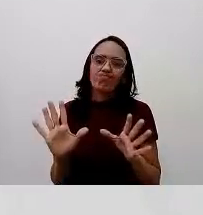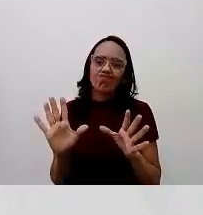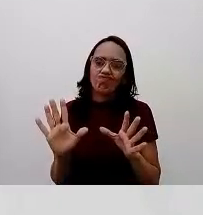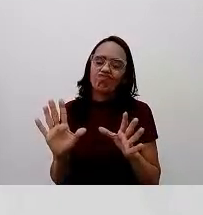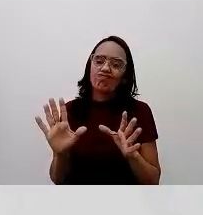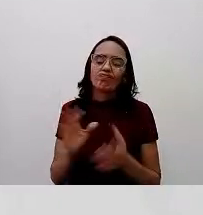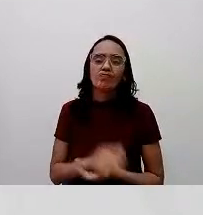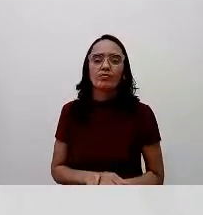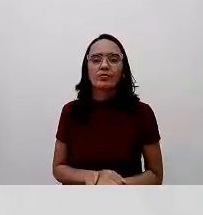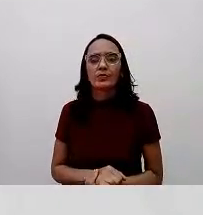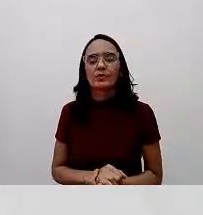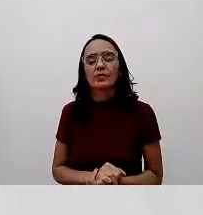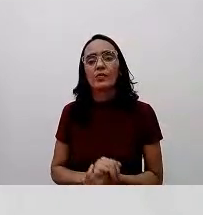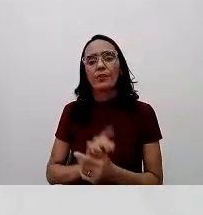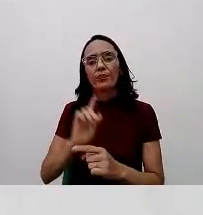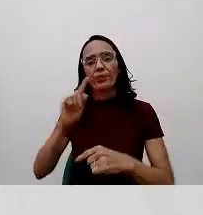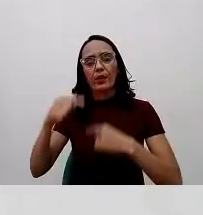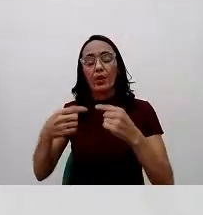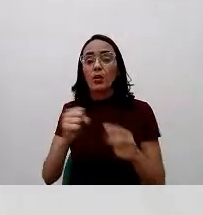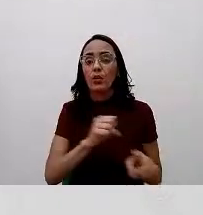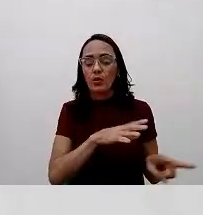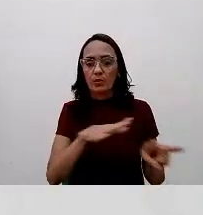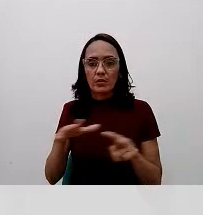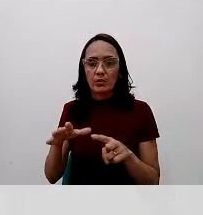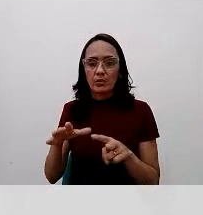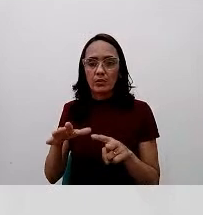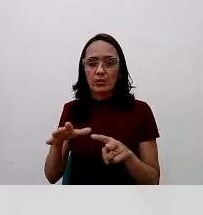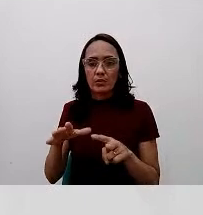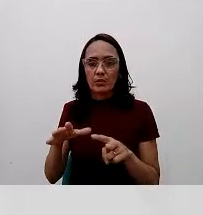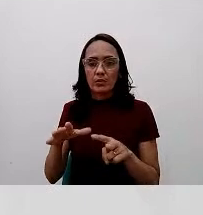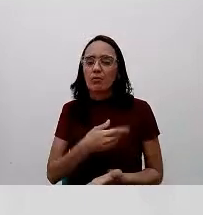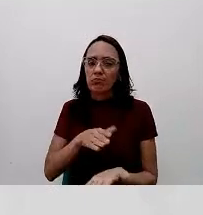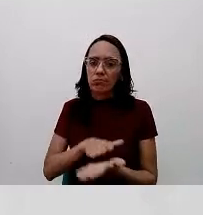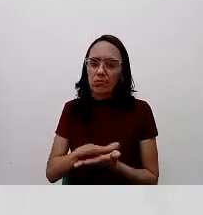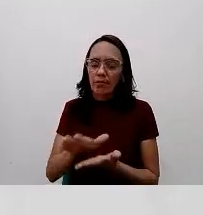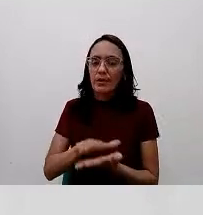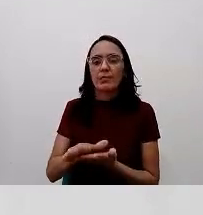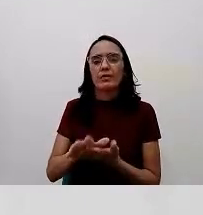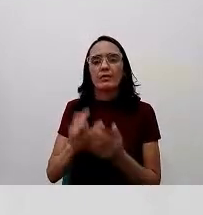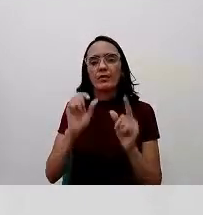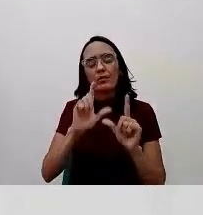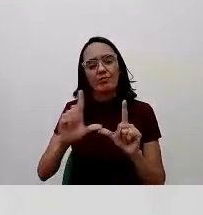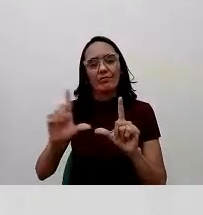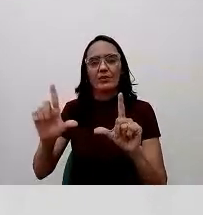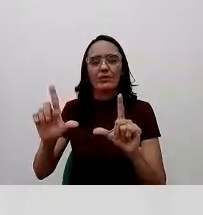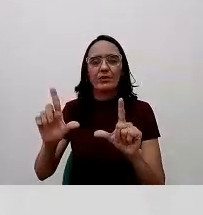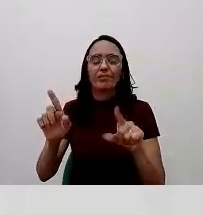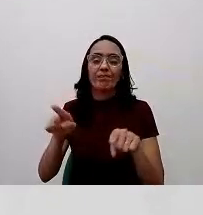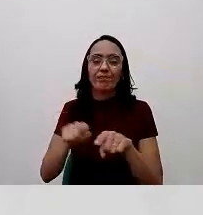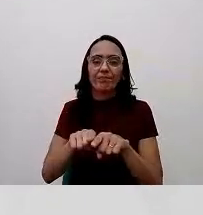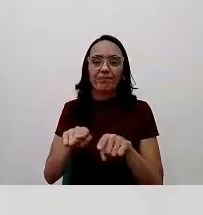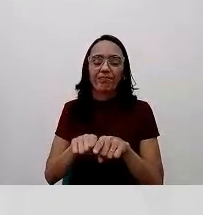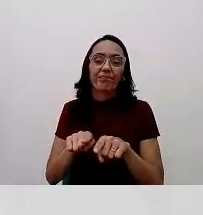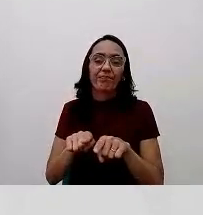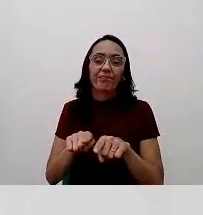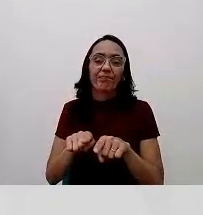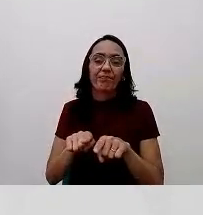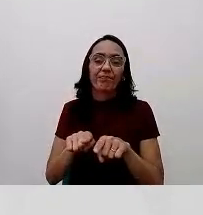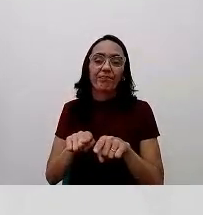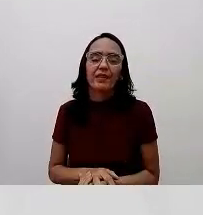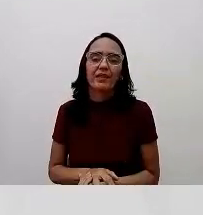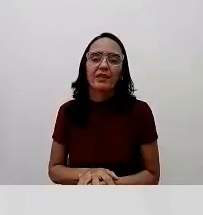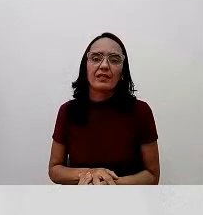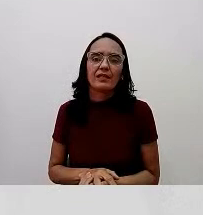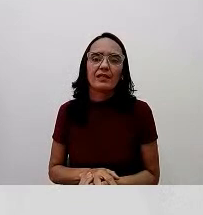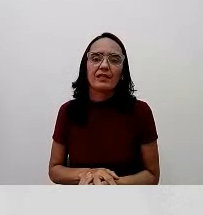gente disponibiliza o certificado, vocês podem fazer o download, tá? As palestras estão gravadas, então elas estão aqui no canal do Campus da Tailândia. E aí eu peço